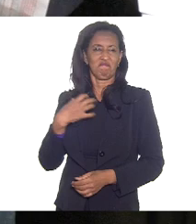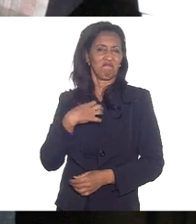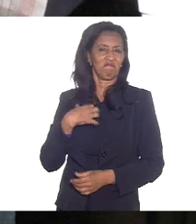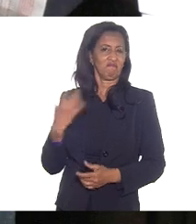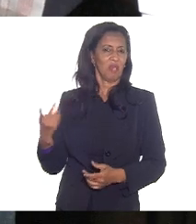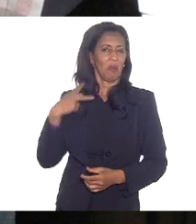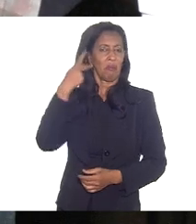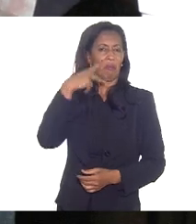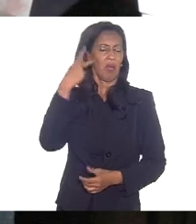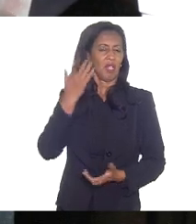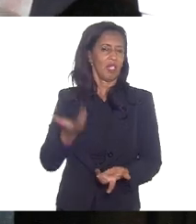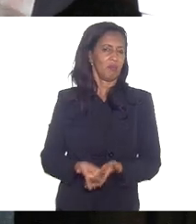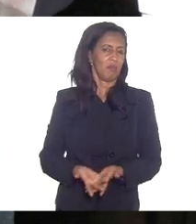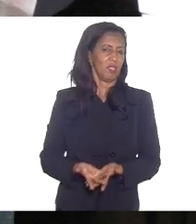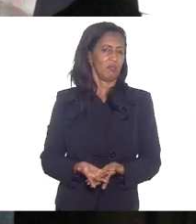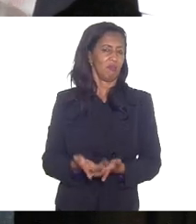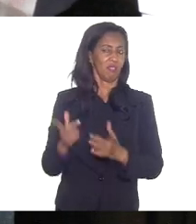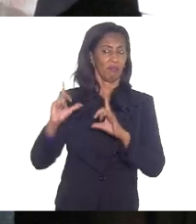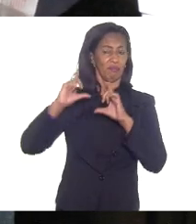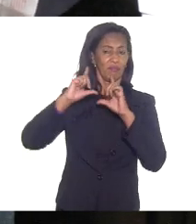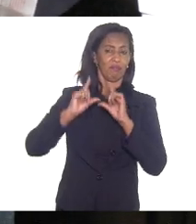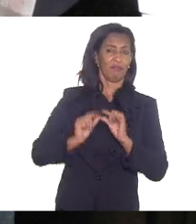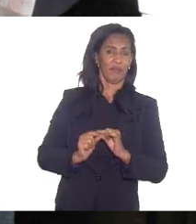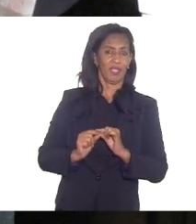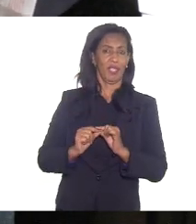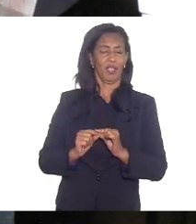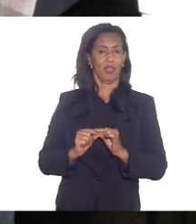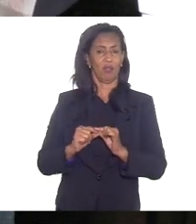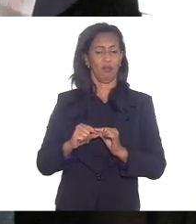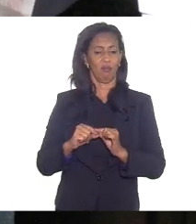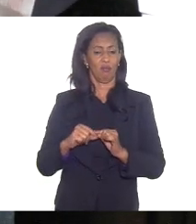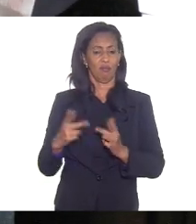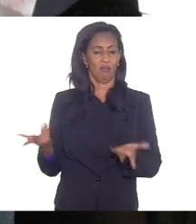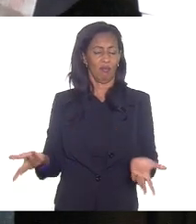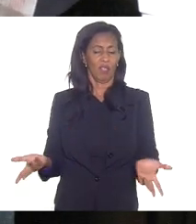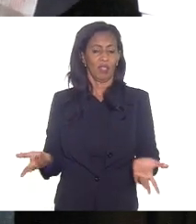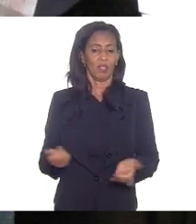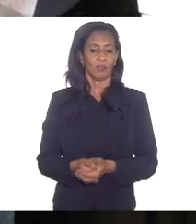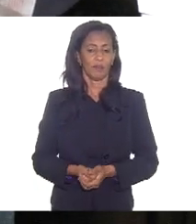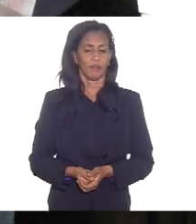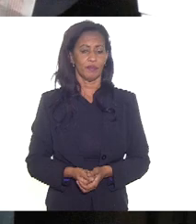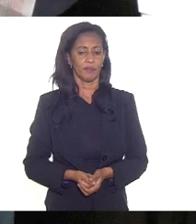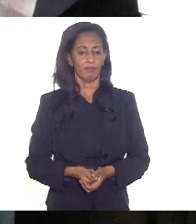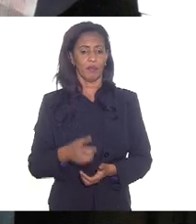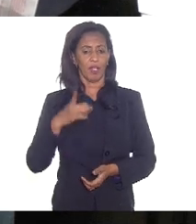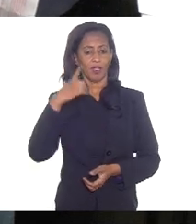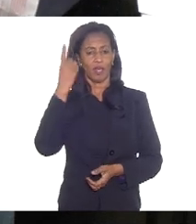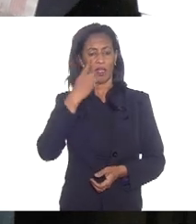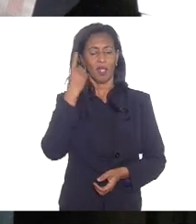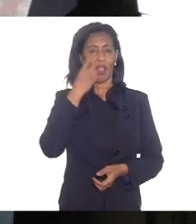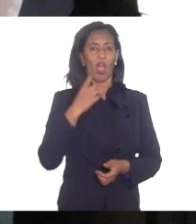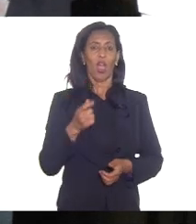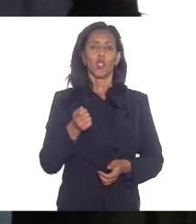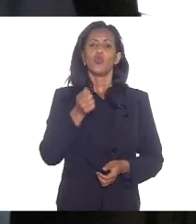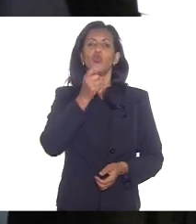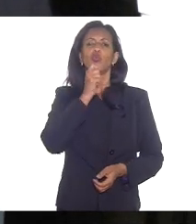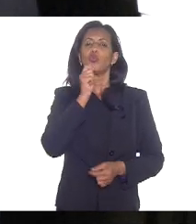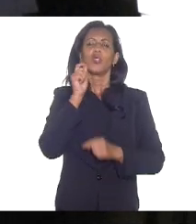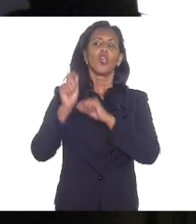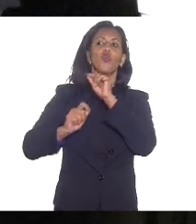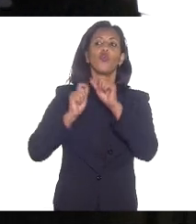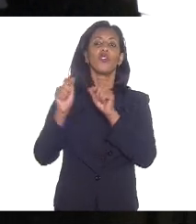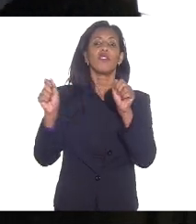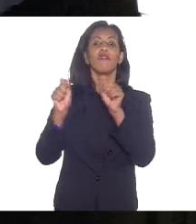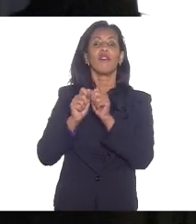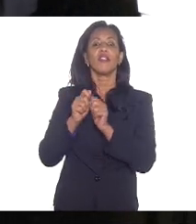para o parlamento. Só a pequena, o parlamento, que é deputado que não tem o que fazer, fica